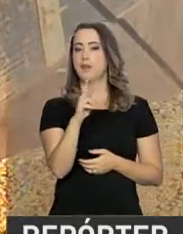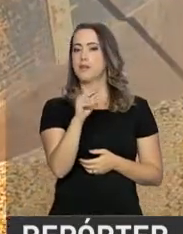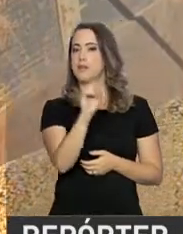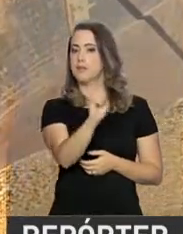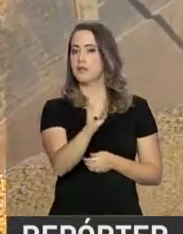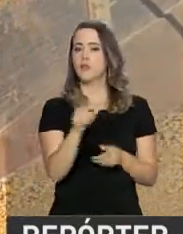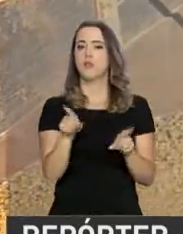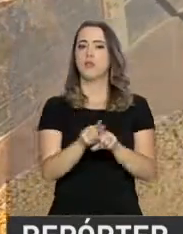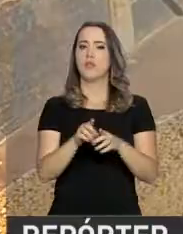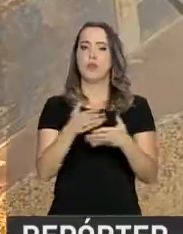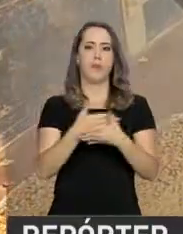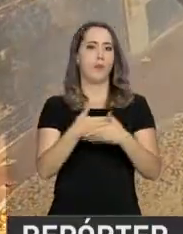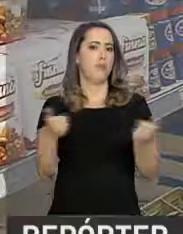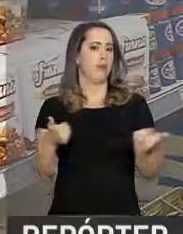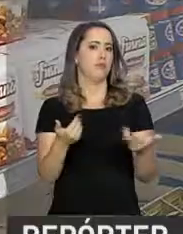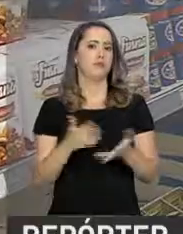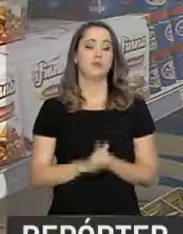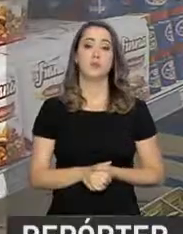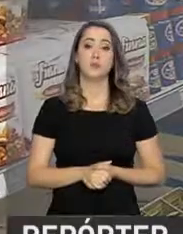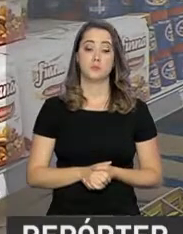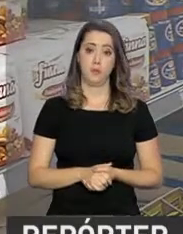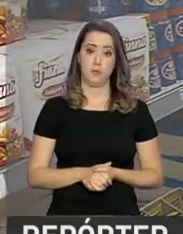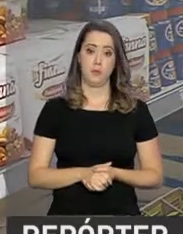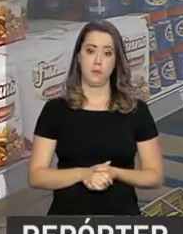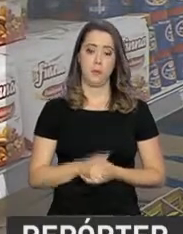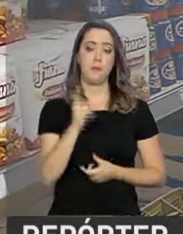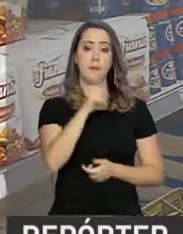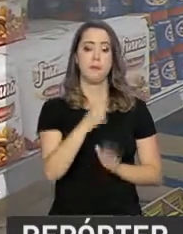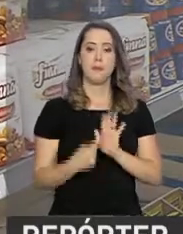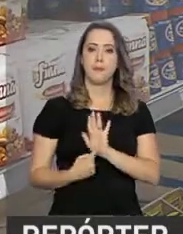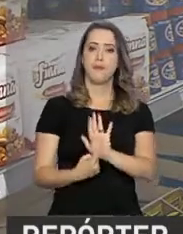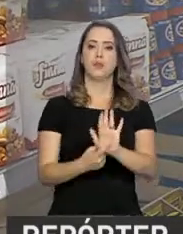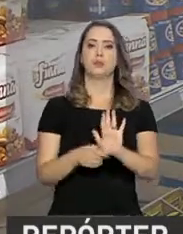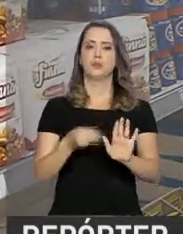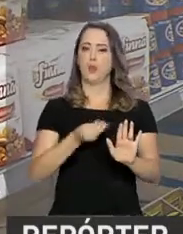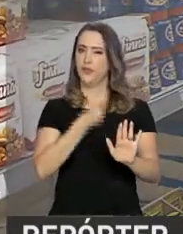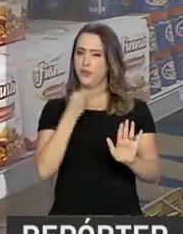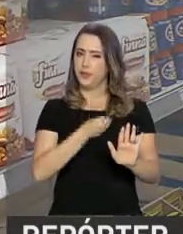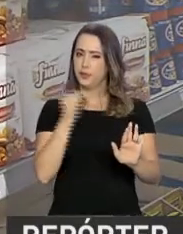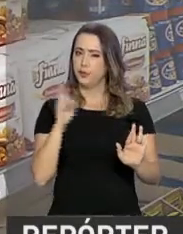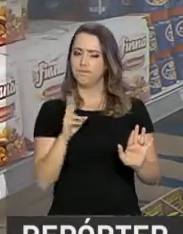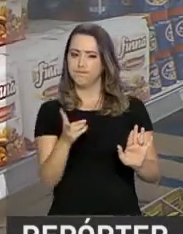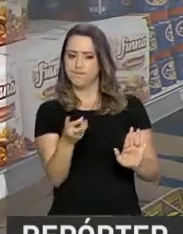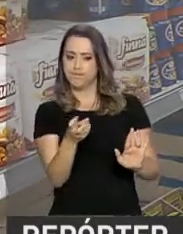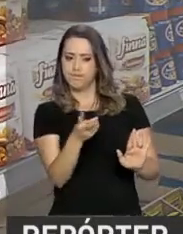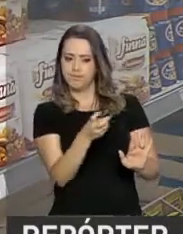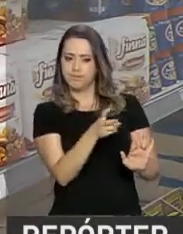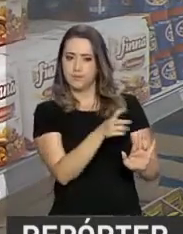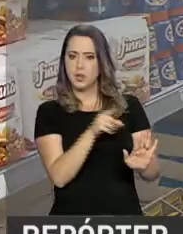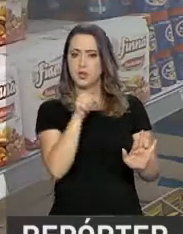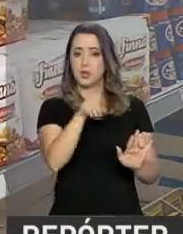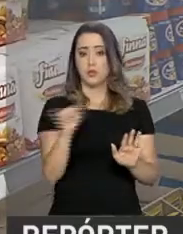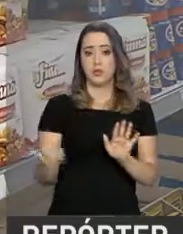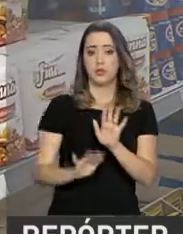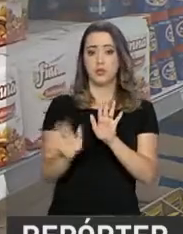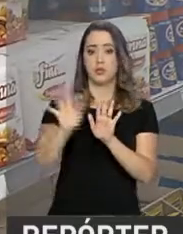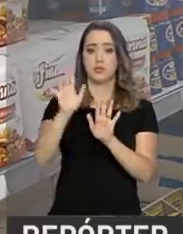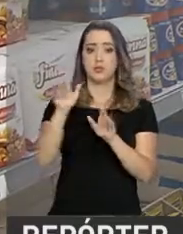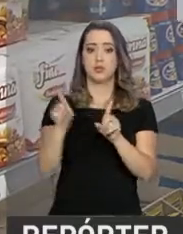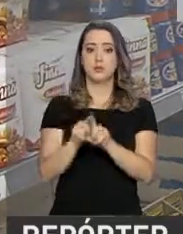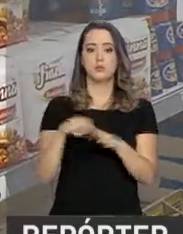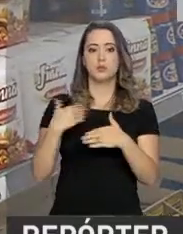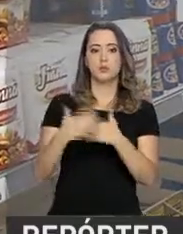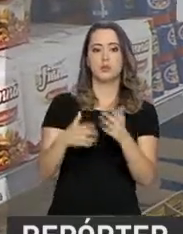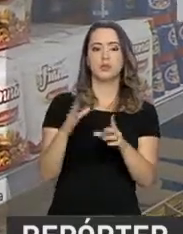Brasil despencou. Um dos indicadores que mais afeta a vida e o bolso dos brasileiros, a inflação acumulava